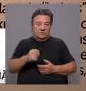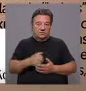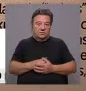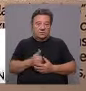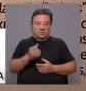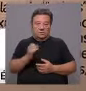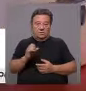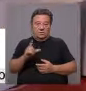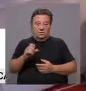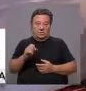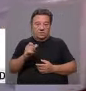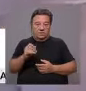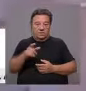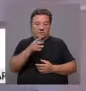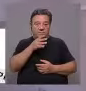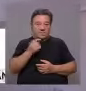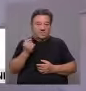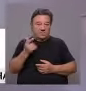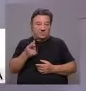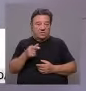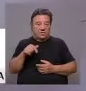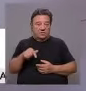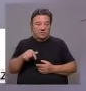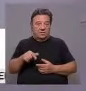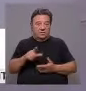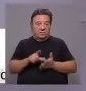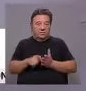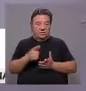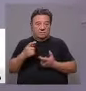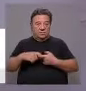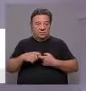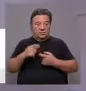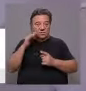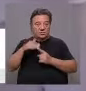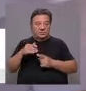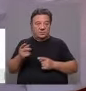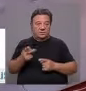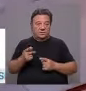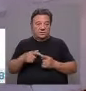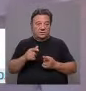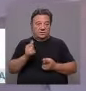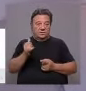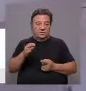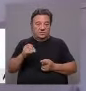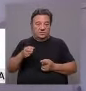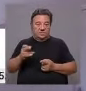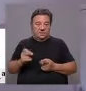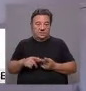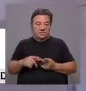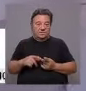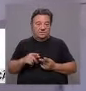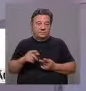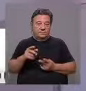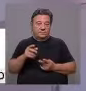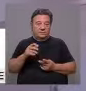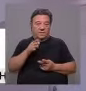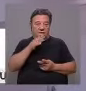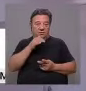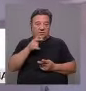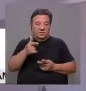bióloga, e como nos disse há pouco, este projeto é uma parceria que resulta entre o ISPA e as Águas do